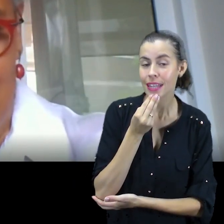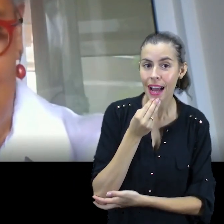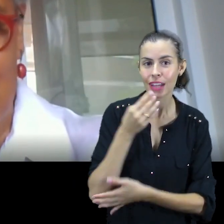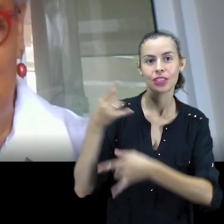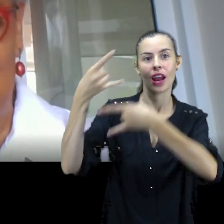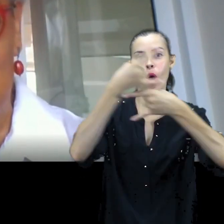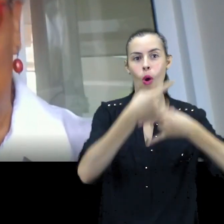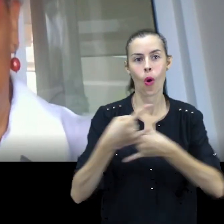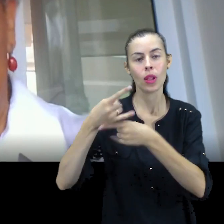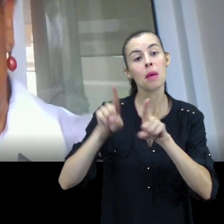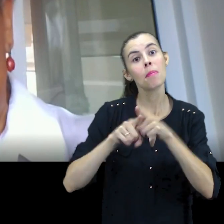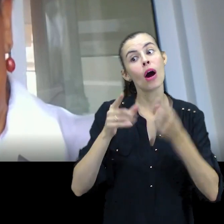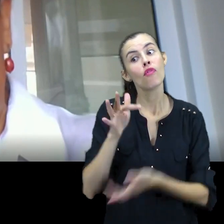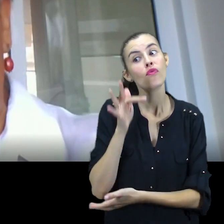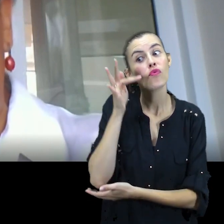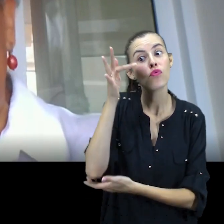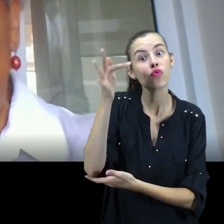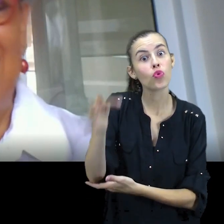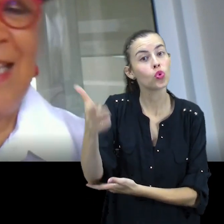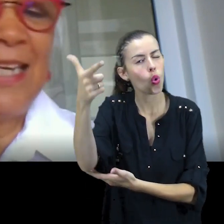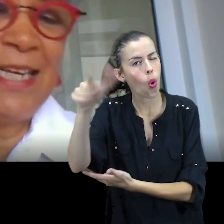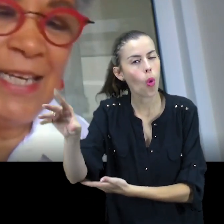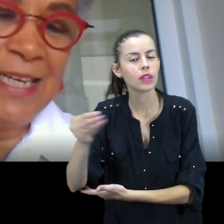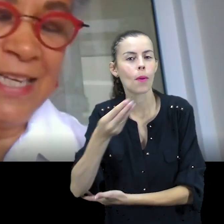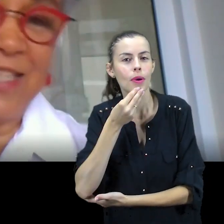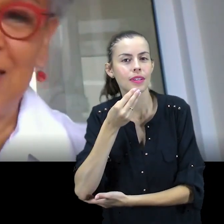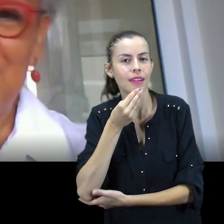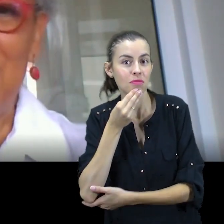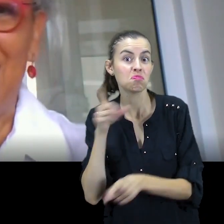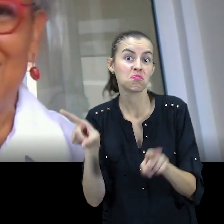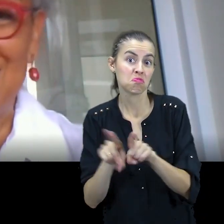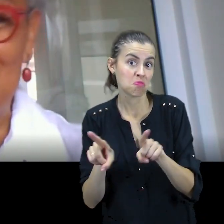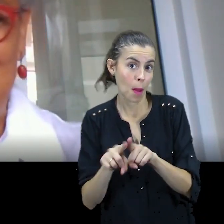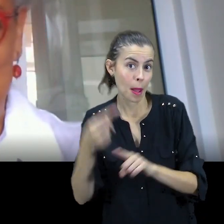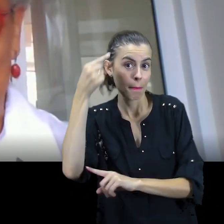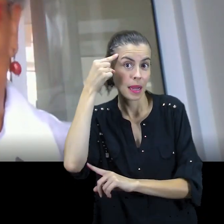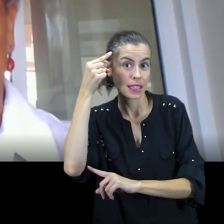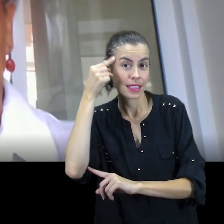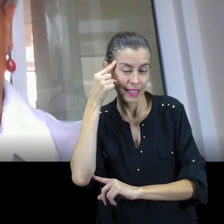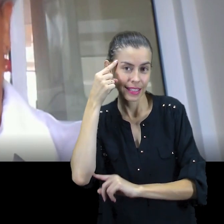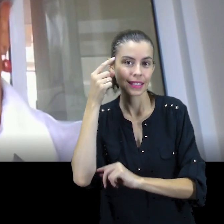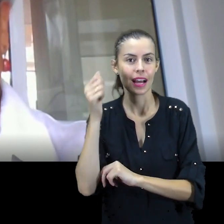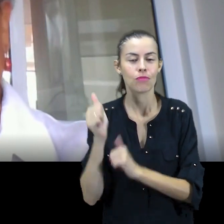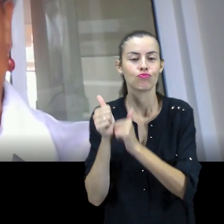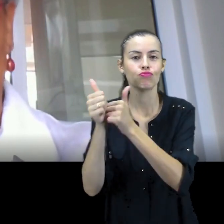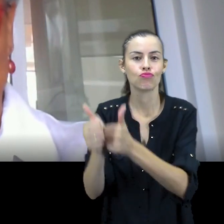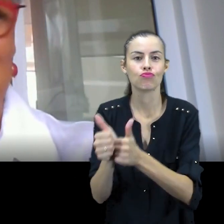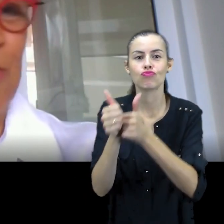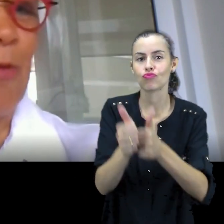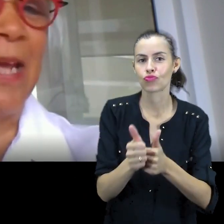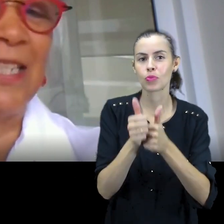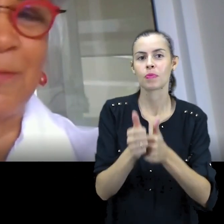para nós, professora, uma alegria, e que a gente espera que seja uma primeira oportunidade, dessa